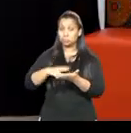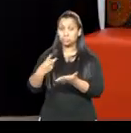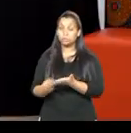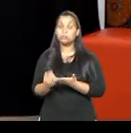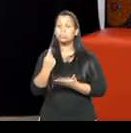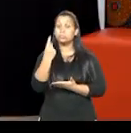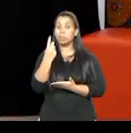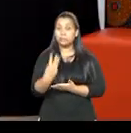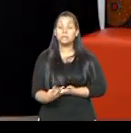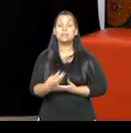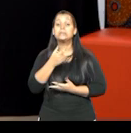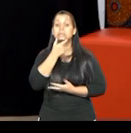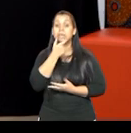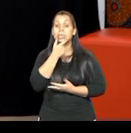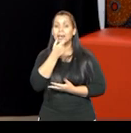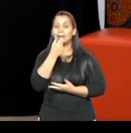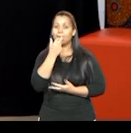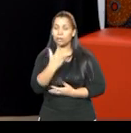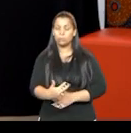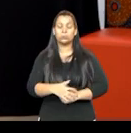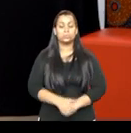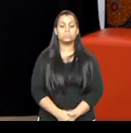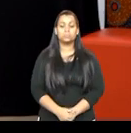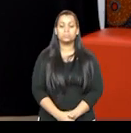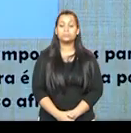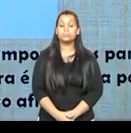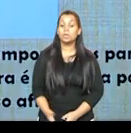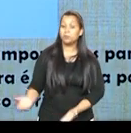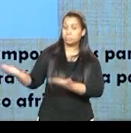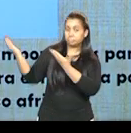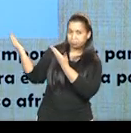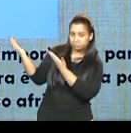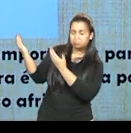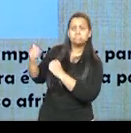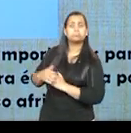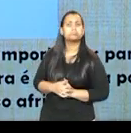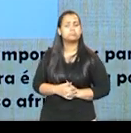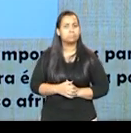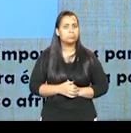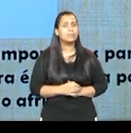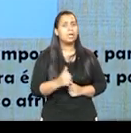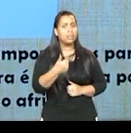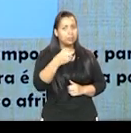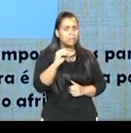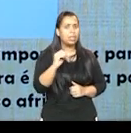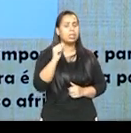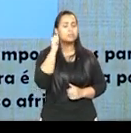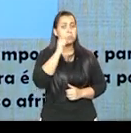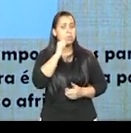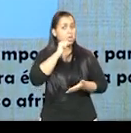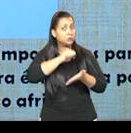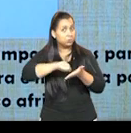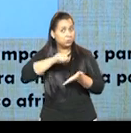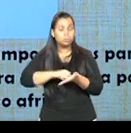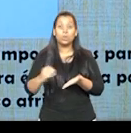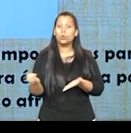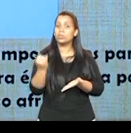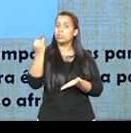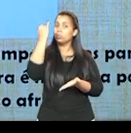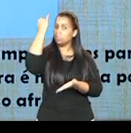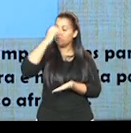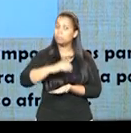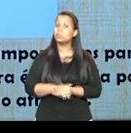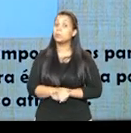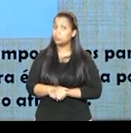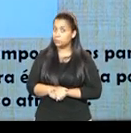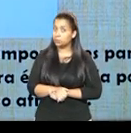Vamos falar agora de Kyosan de Oliveira. Ela é considerada uma das 10 escritoras mais importantes para a formação da